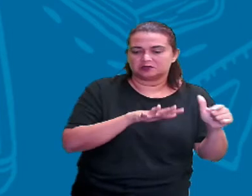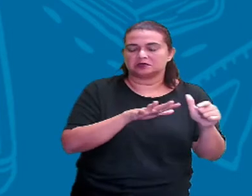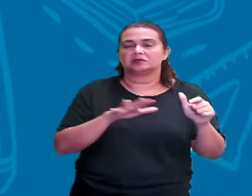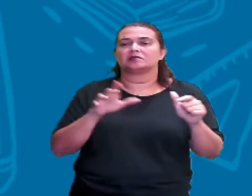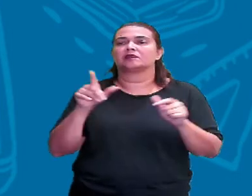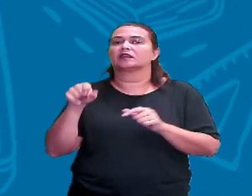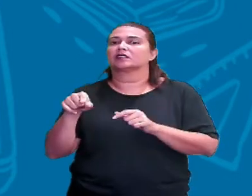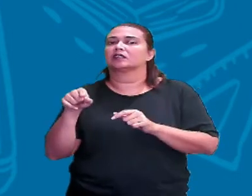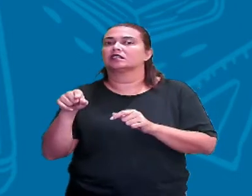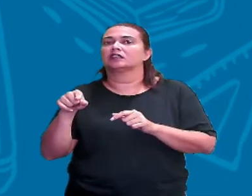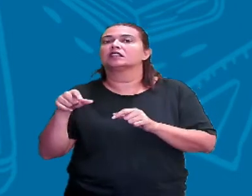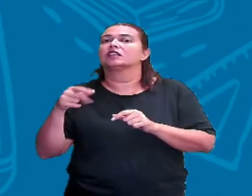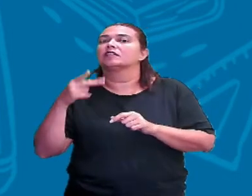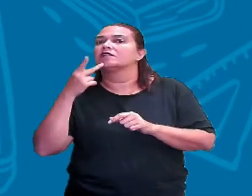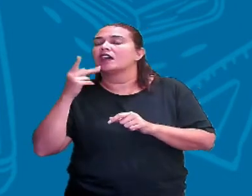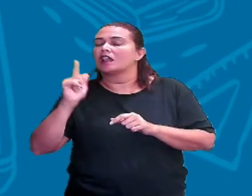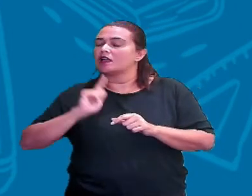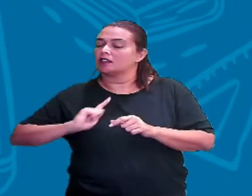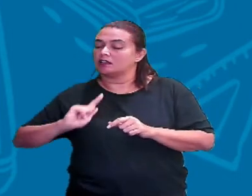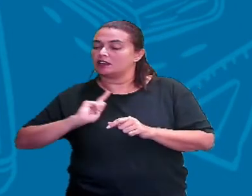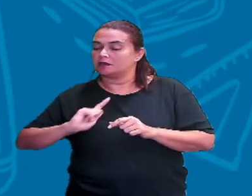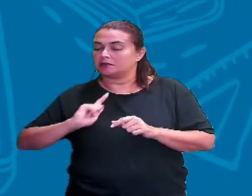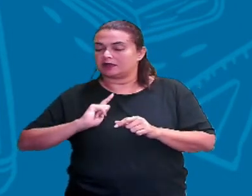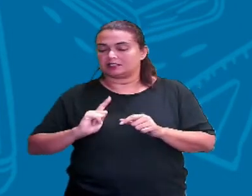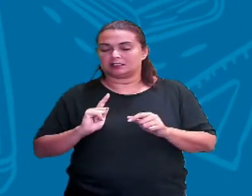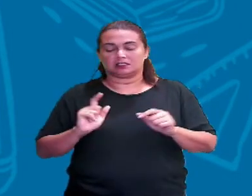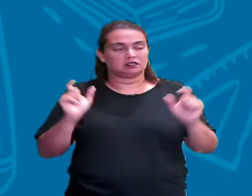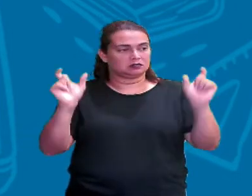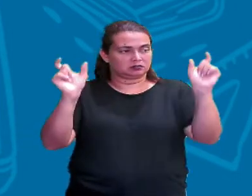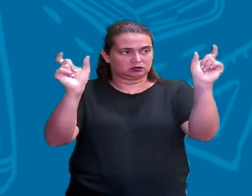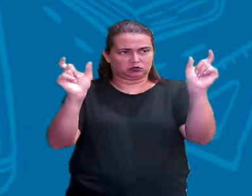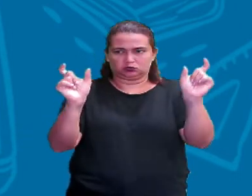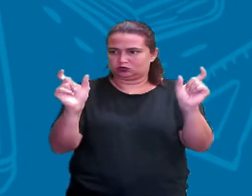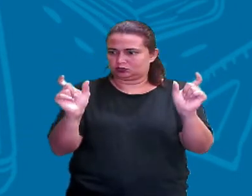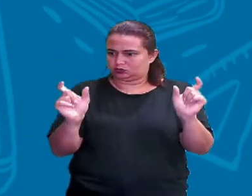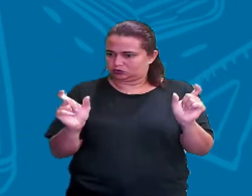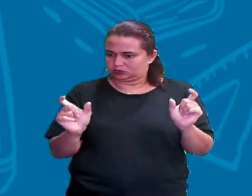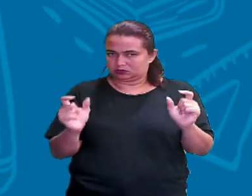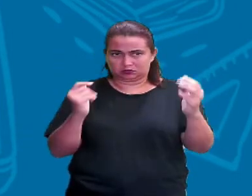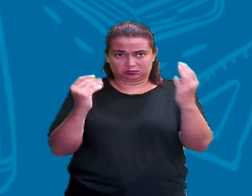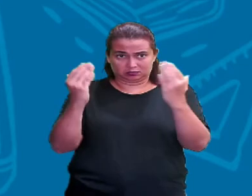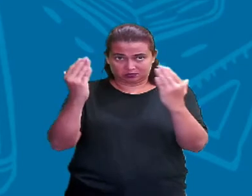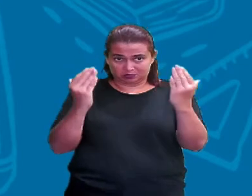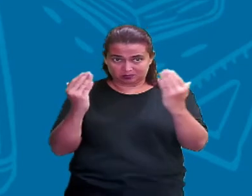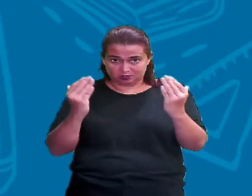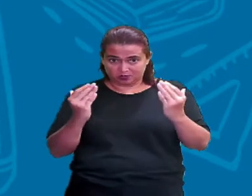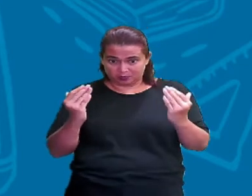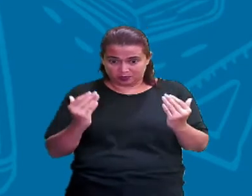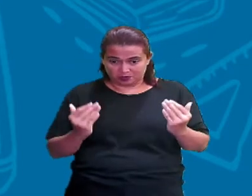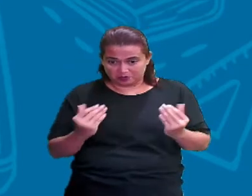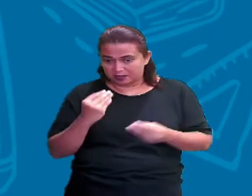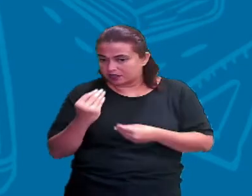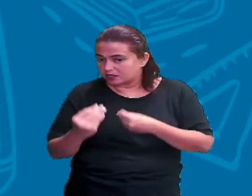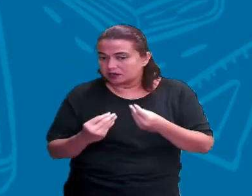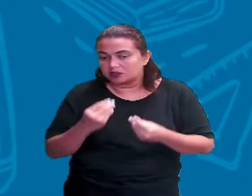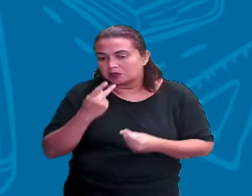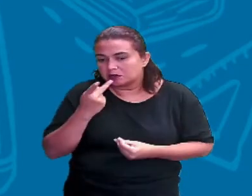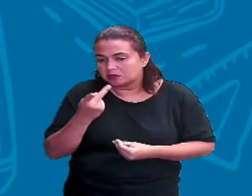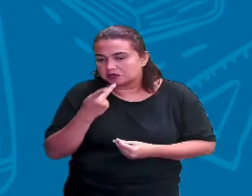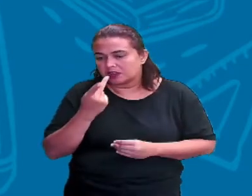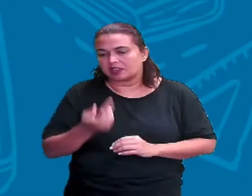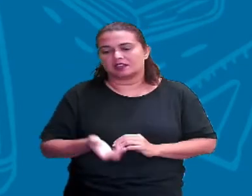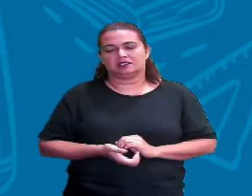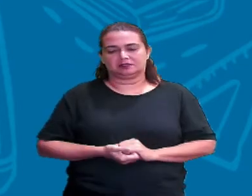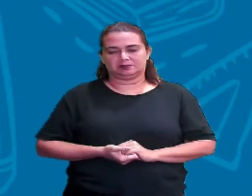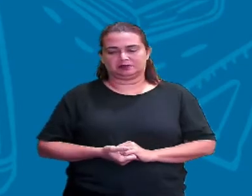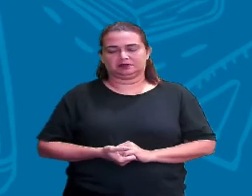Quilo de carne é o quilo de carne. Trás da porta, atrás da porta. Bate na cama é debaixo